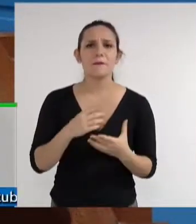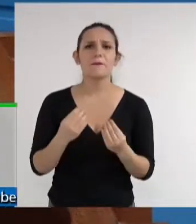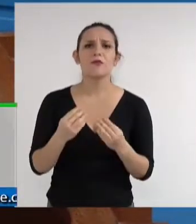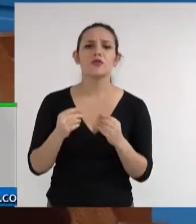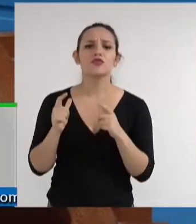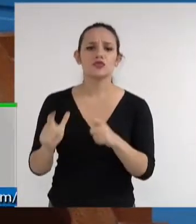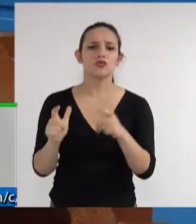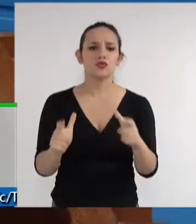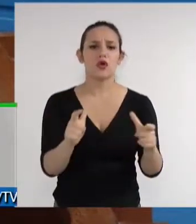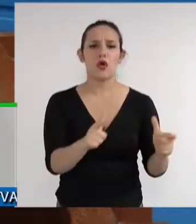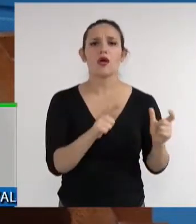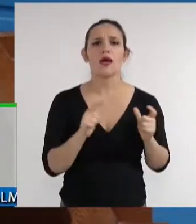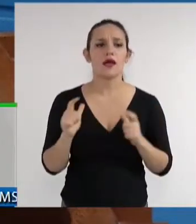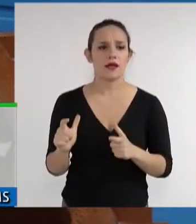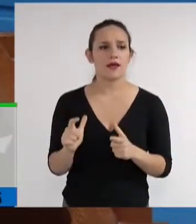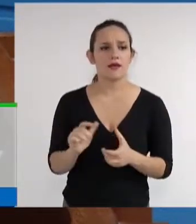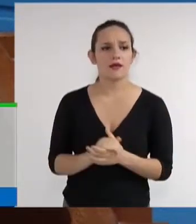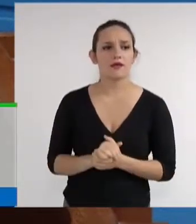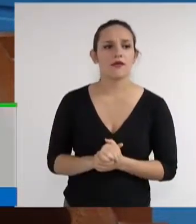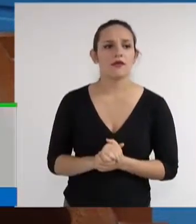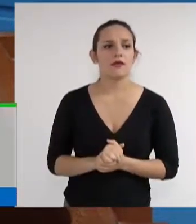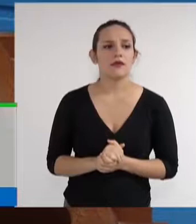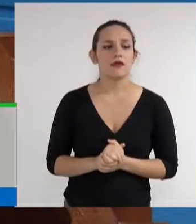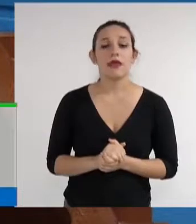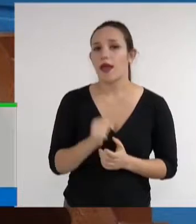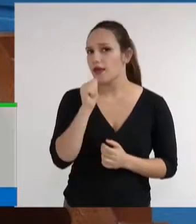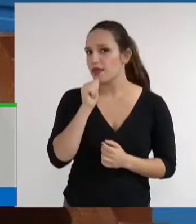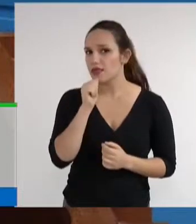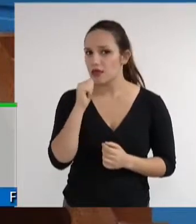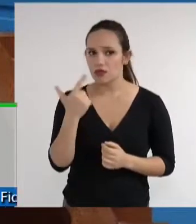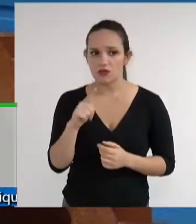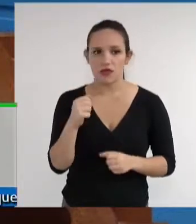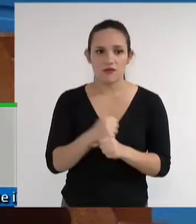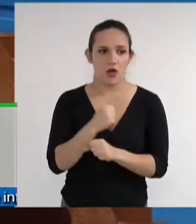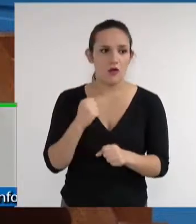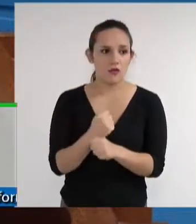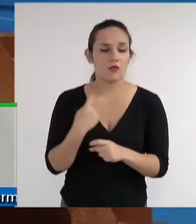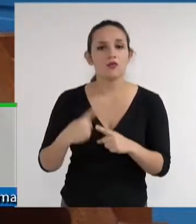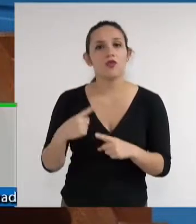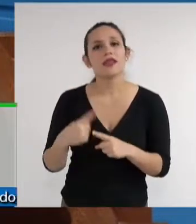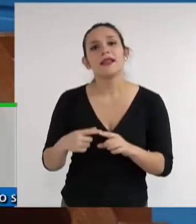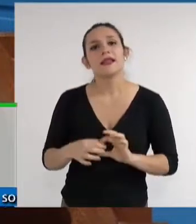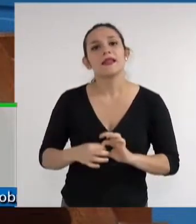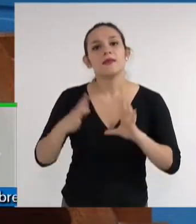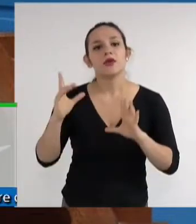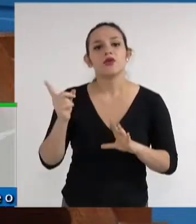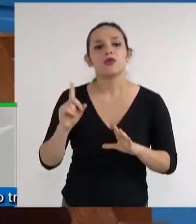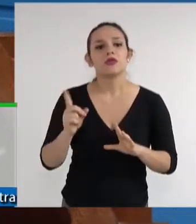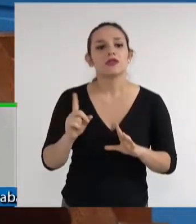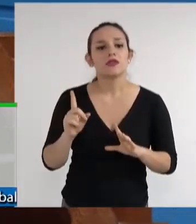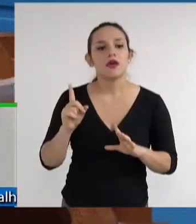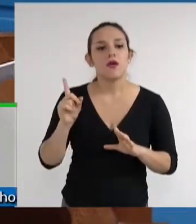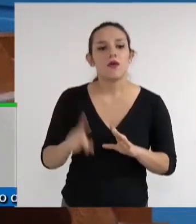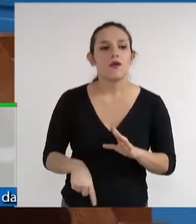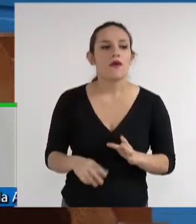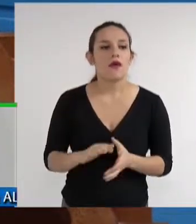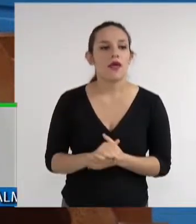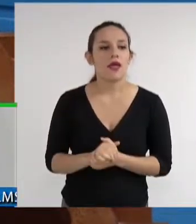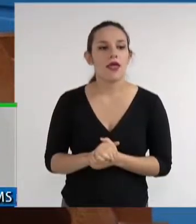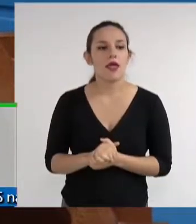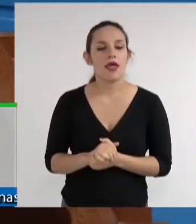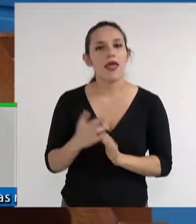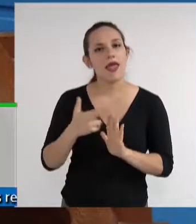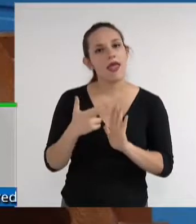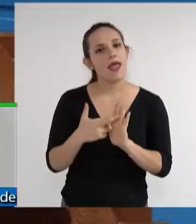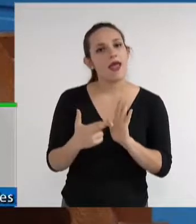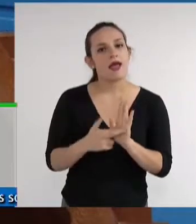localidades que não for efetuada a duplicação porque não se tem a licença ambiental, que é uma burocracia danada a